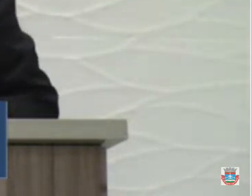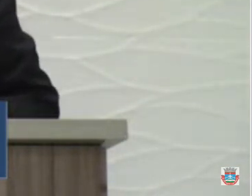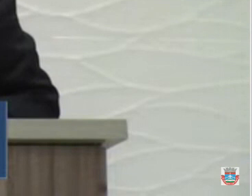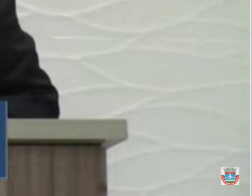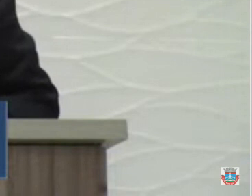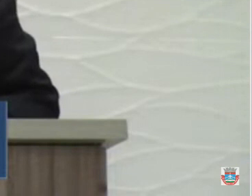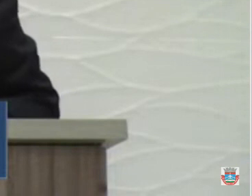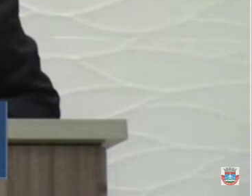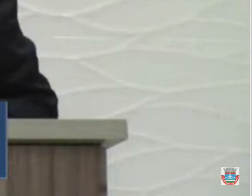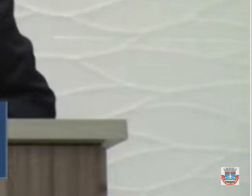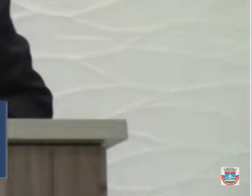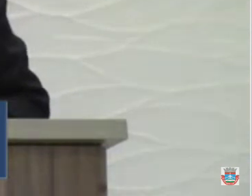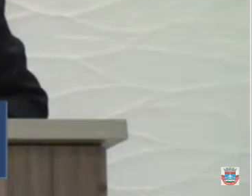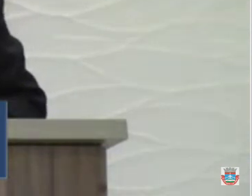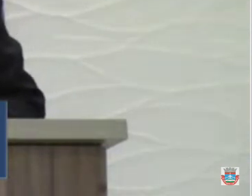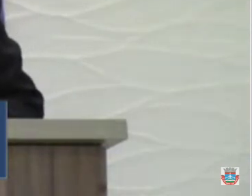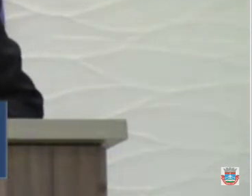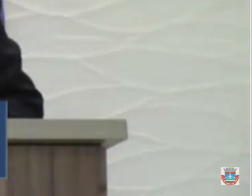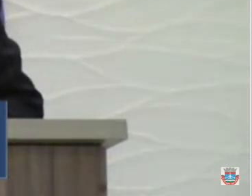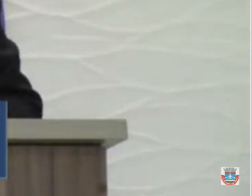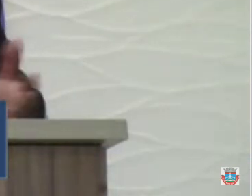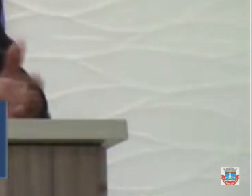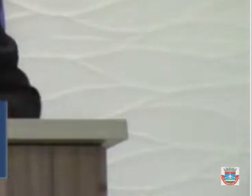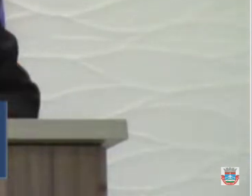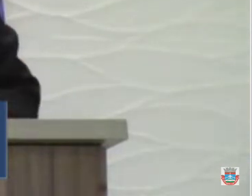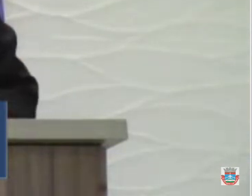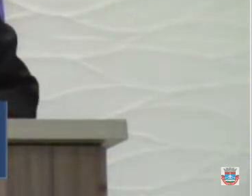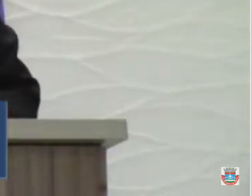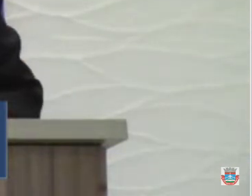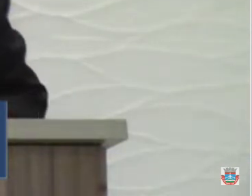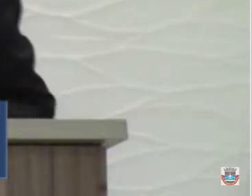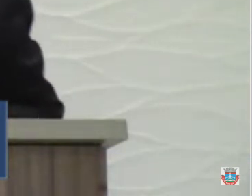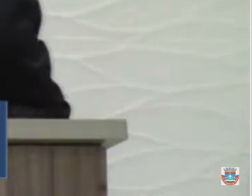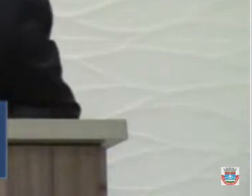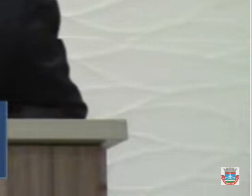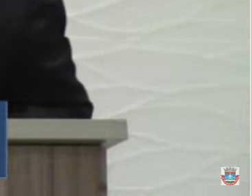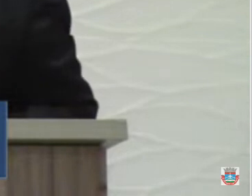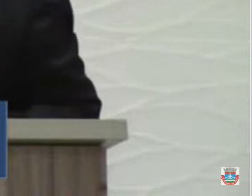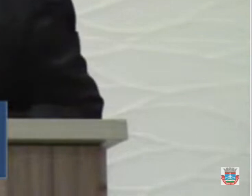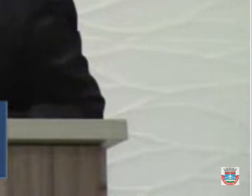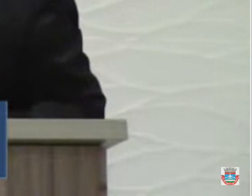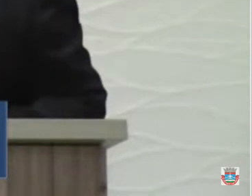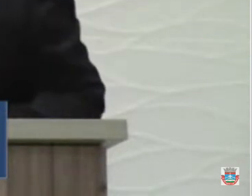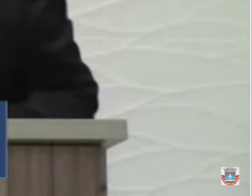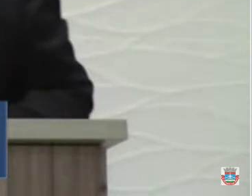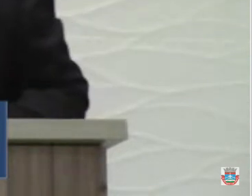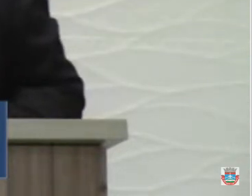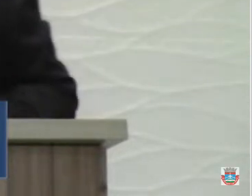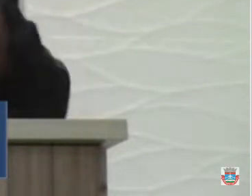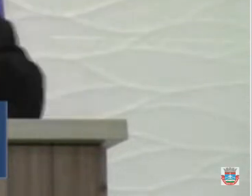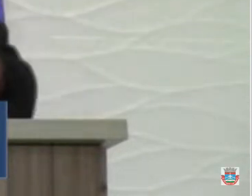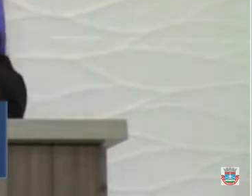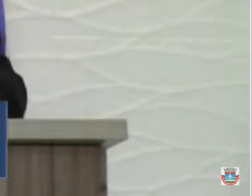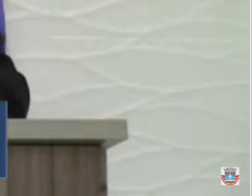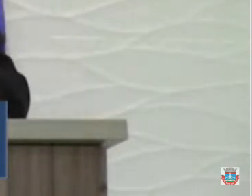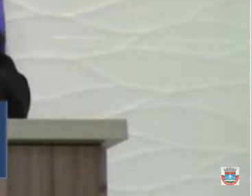de olhos, né? Lá em Garanhuns. Infelizmente, não, você pediu, não foi atendido ainda. E o pessoal passa